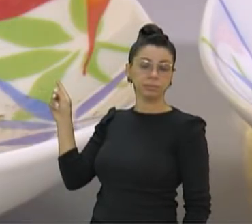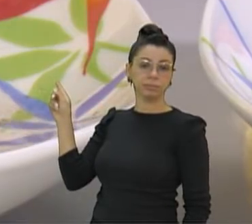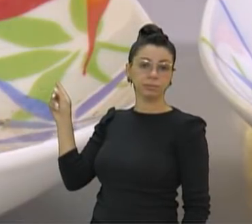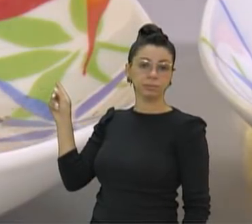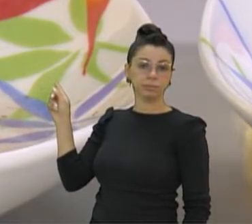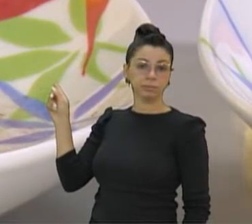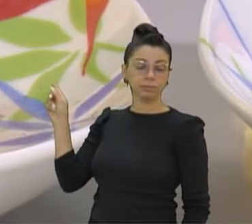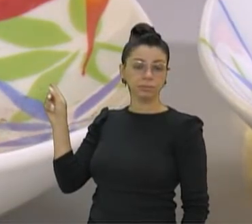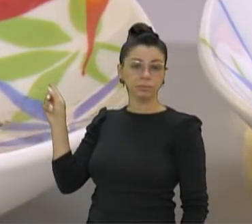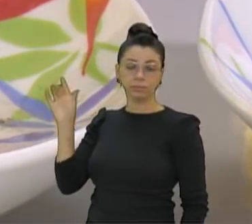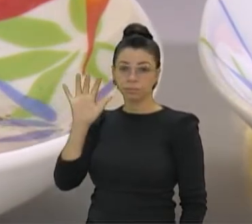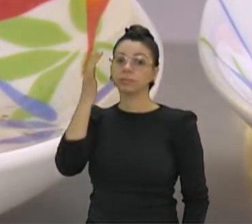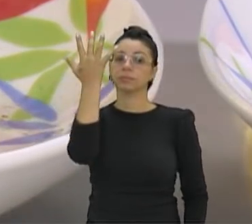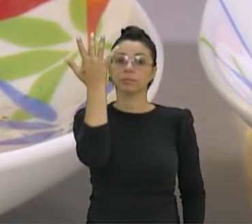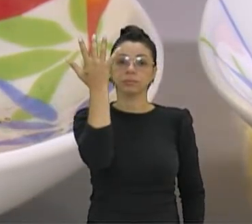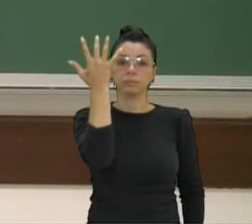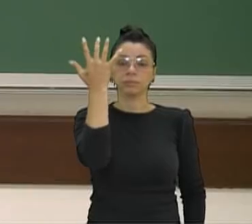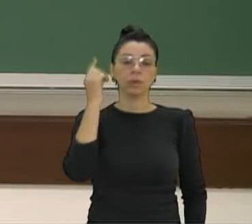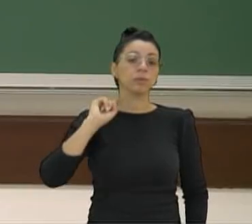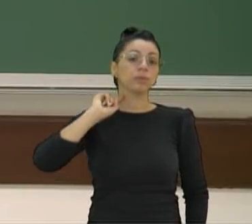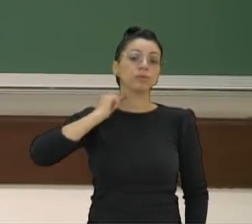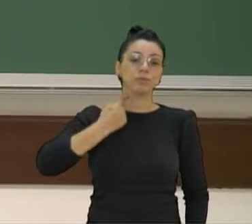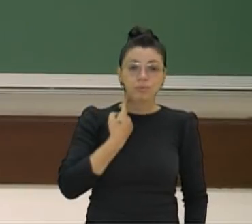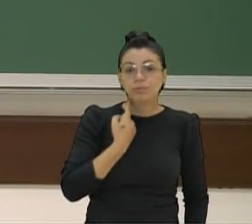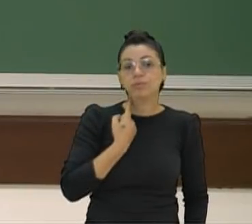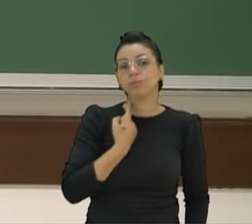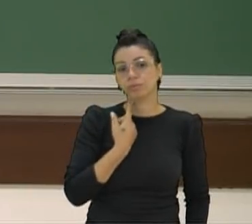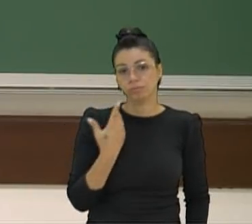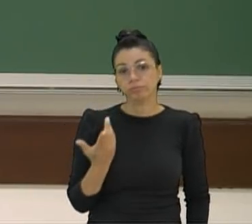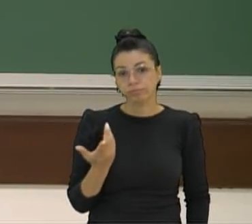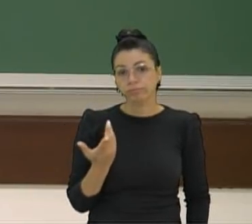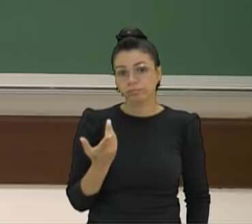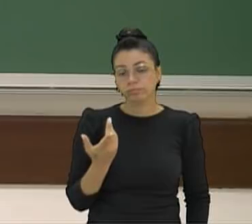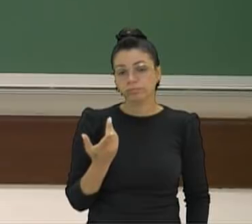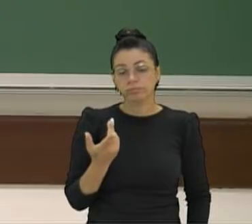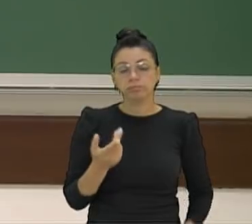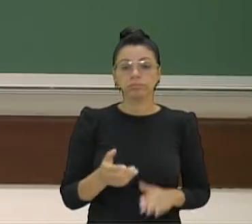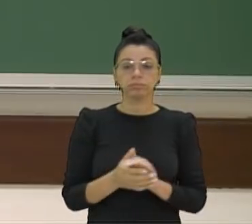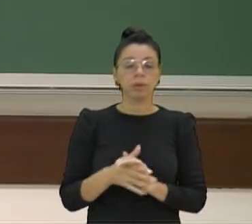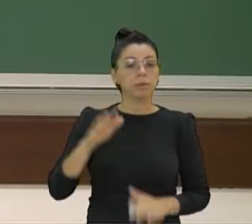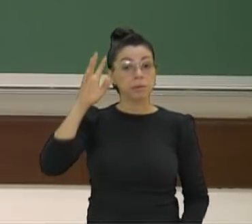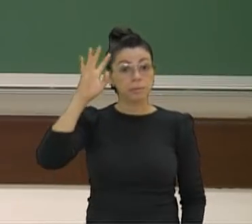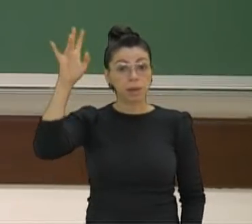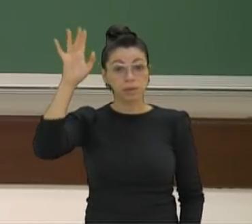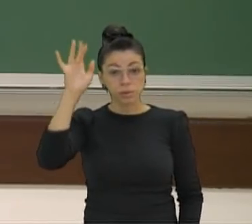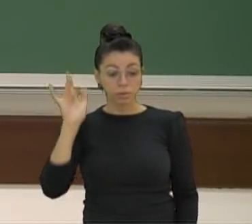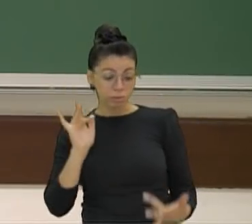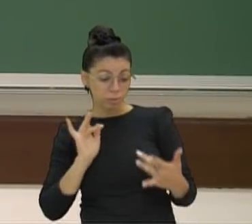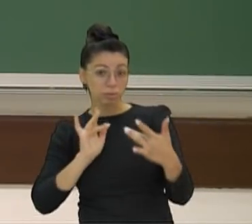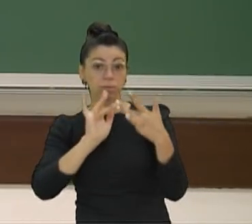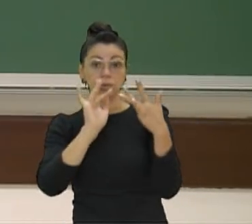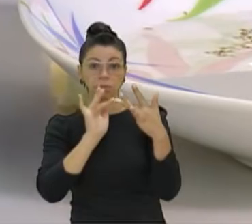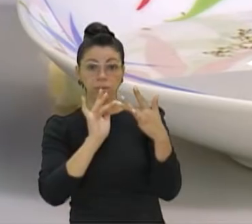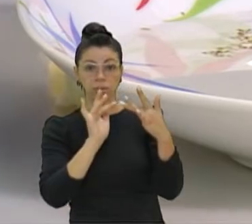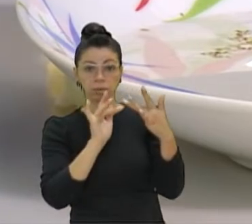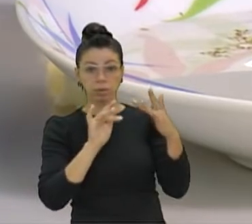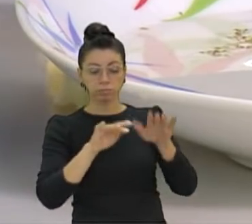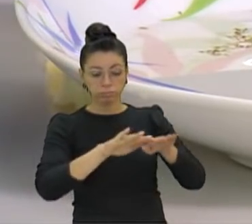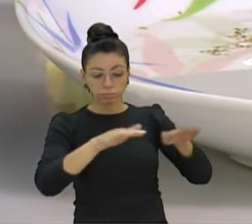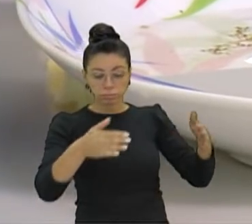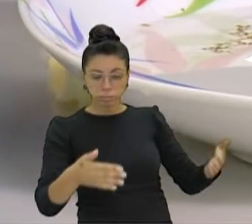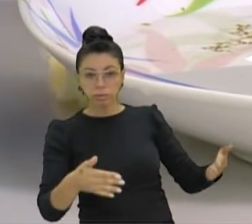só o que acontece, fica toda cheia de orégano, certo? Então imagina você encostar a mão numa